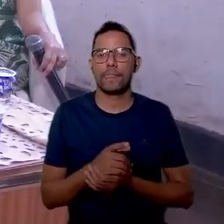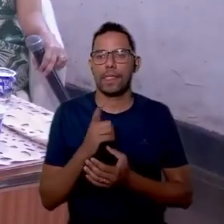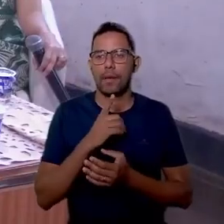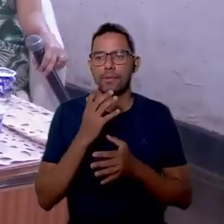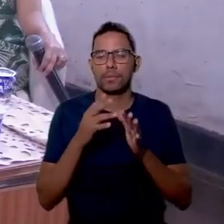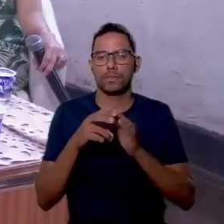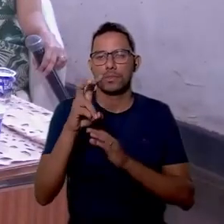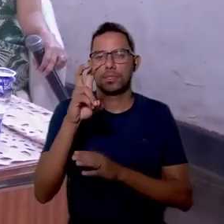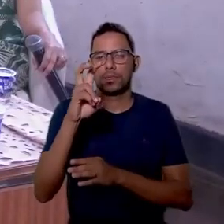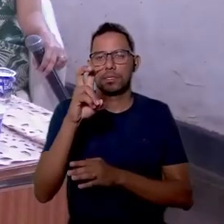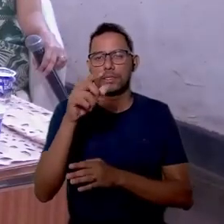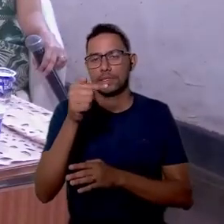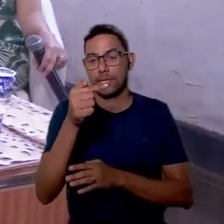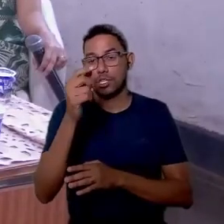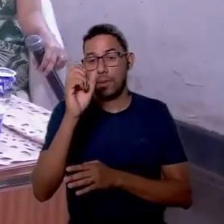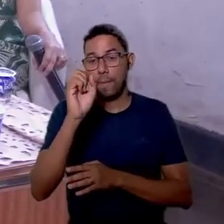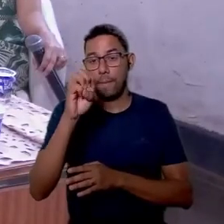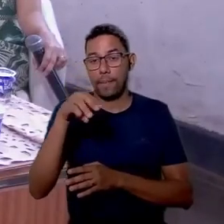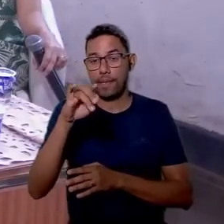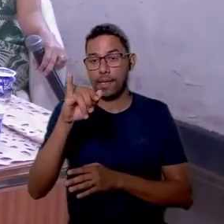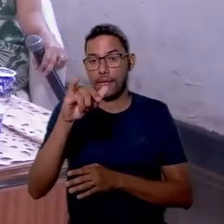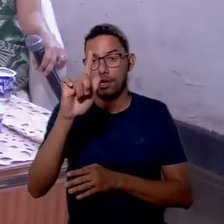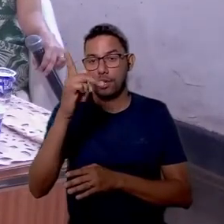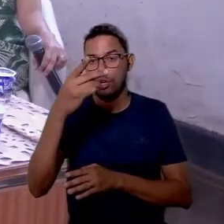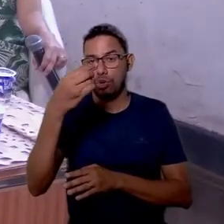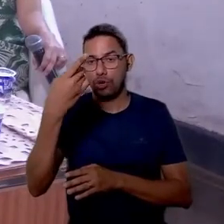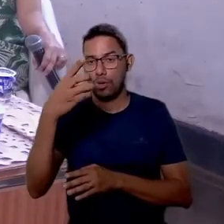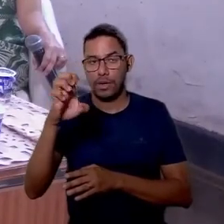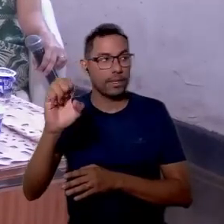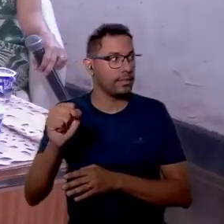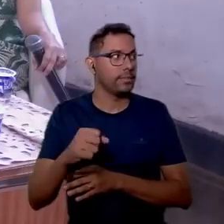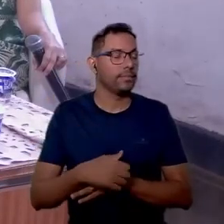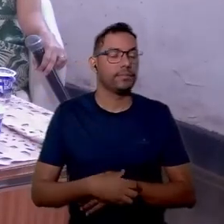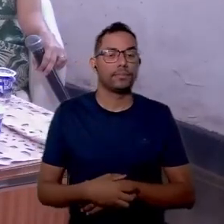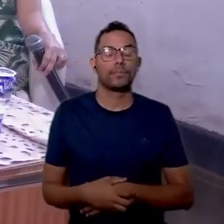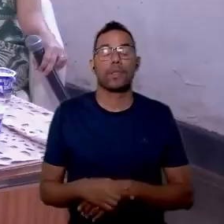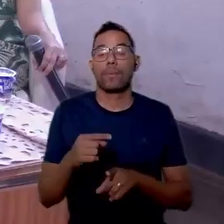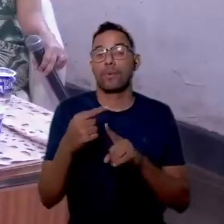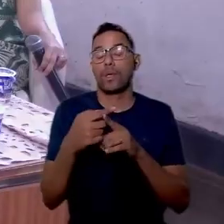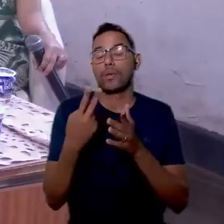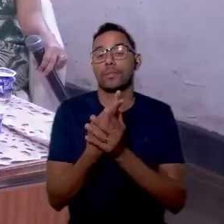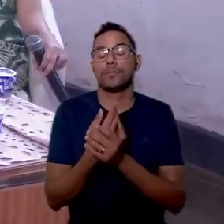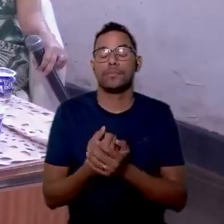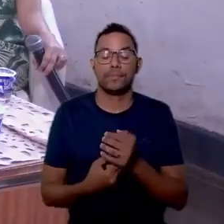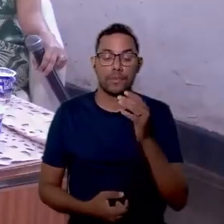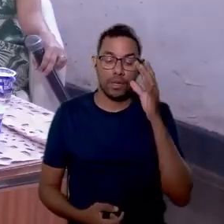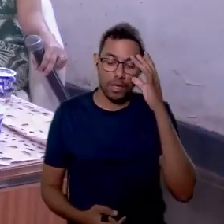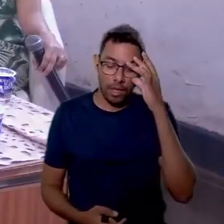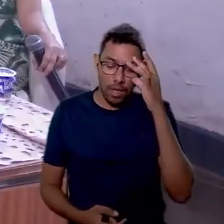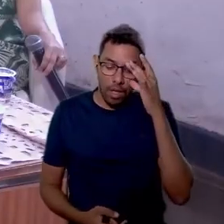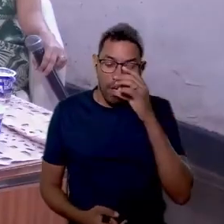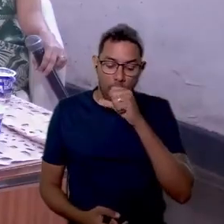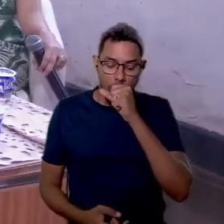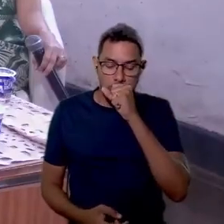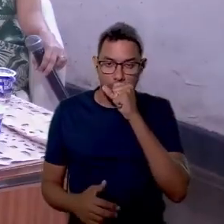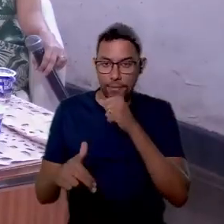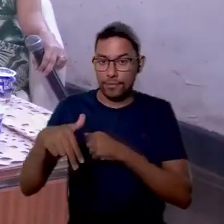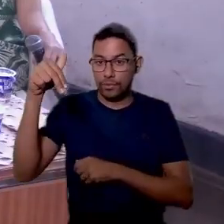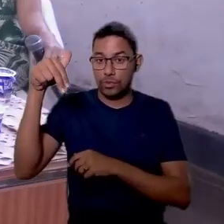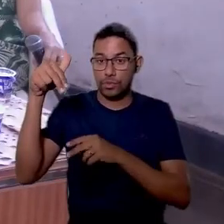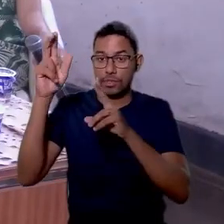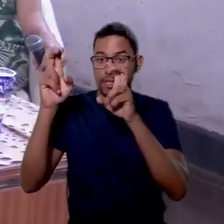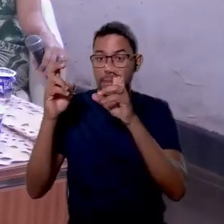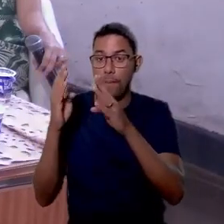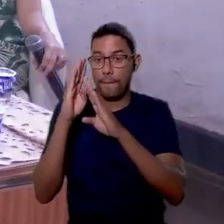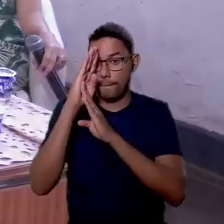milhões. Mesmo que a gente levou só 24, mas aumentou em 57. Por que aconteceu isso? Porque nós colocamos o Norte na pauta.